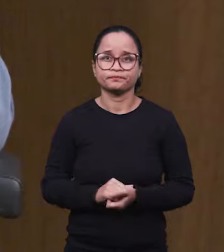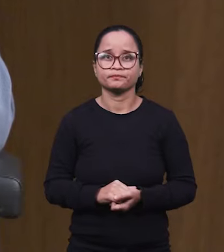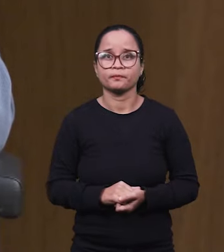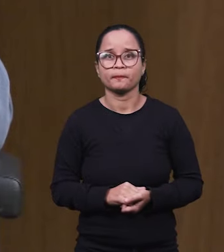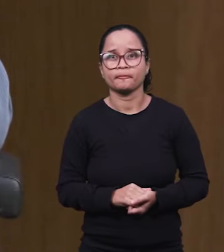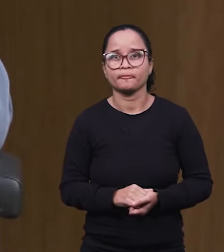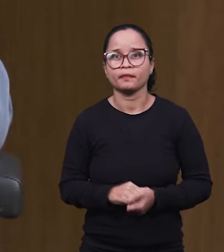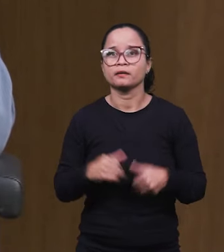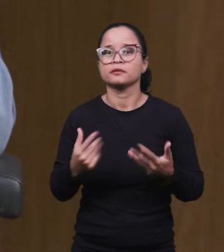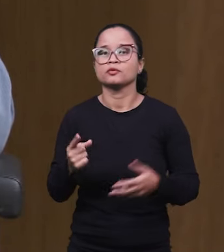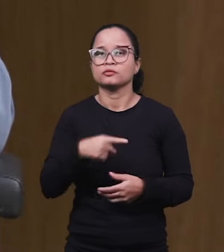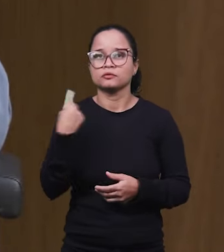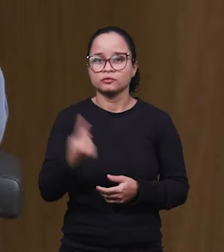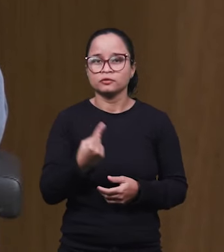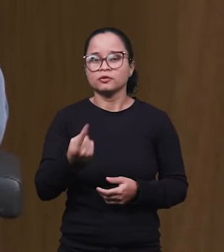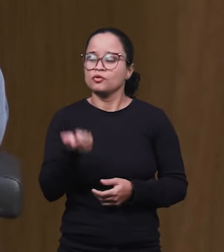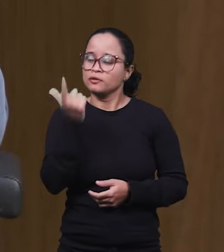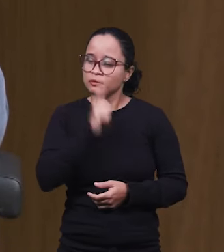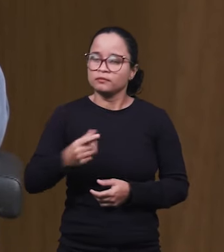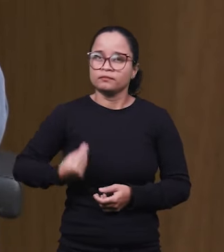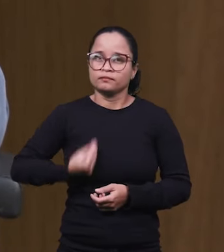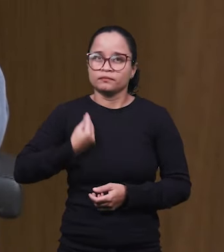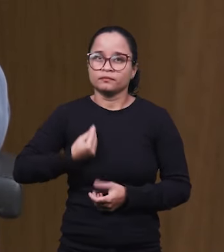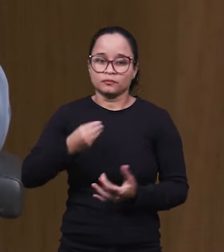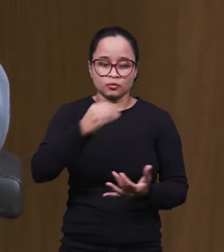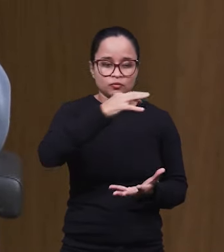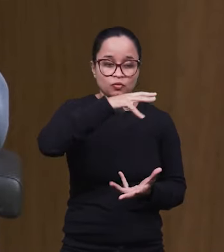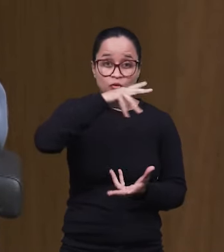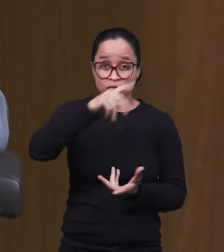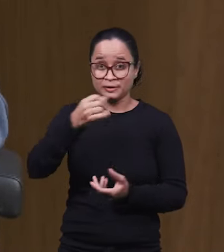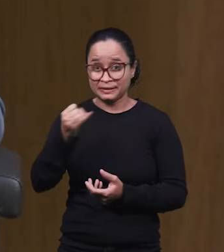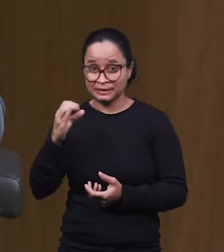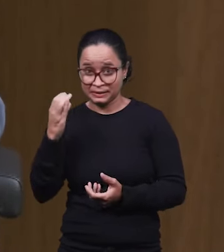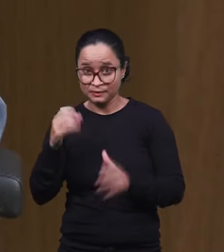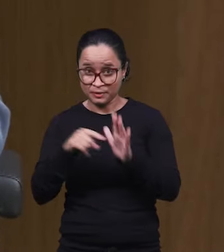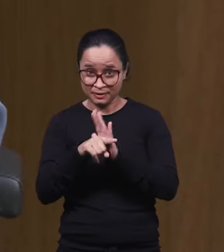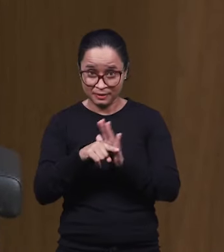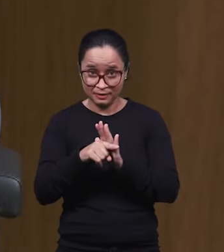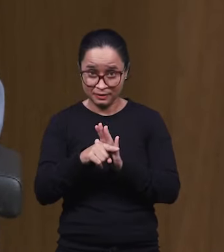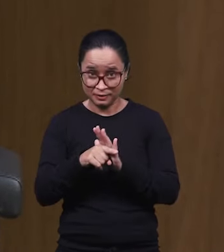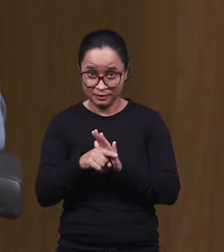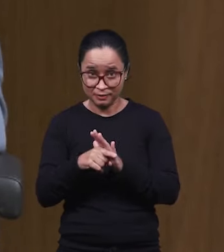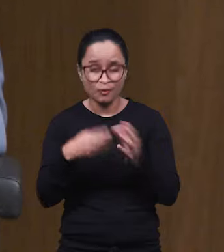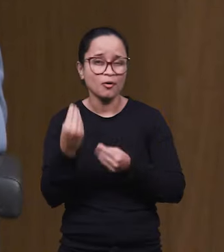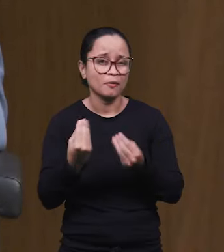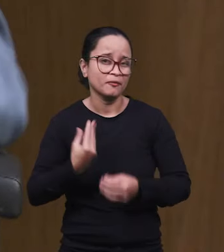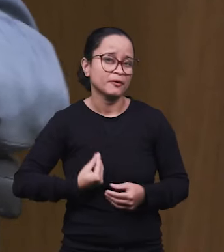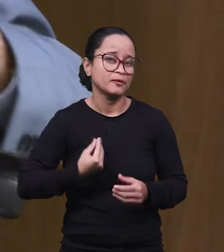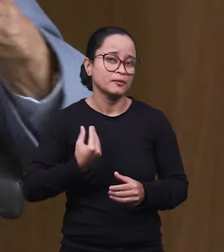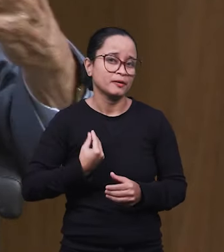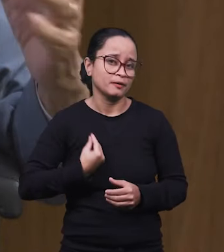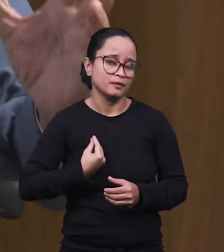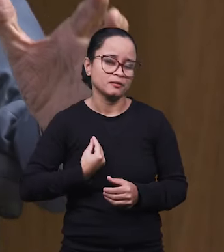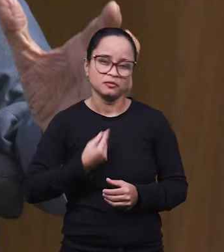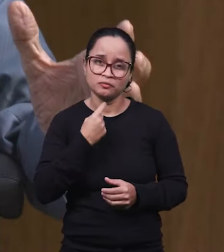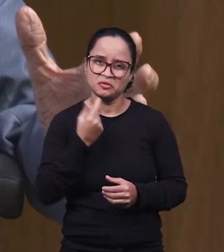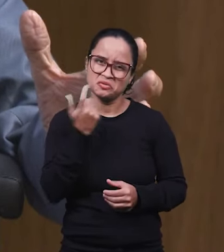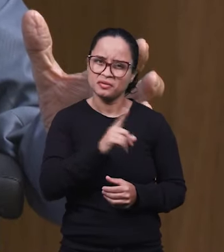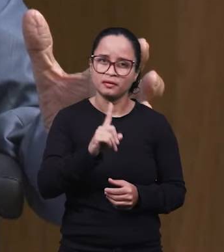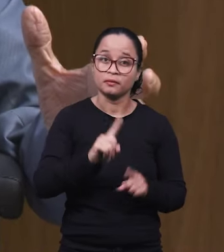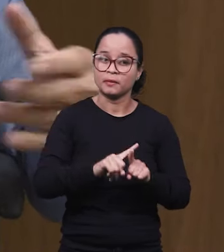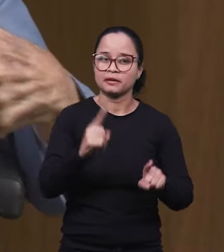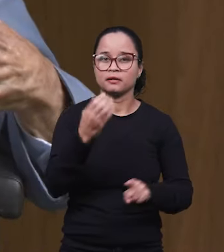a capacidade de sobreviver. O mundo hoje sem ciência ele não sobreviveria nunca. Agora, ciência é uma